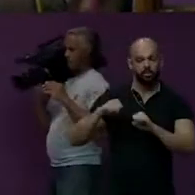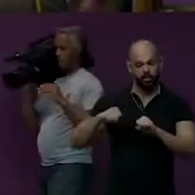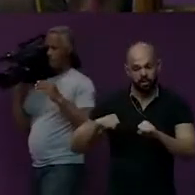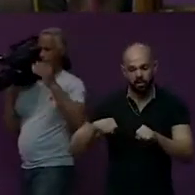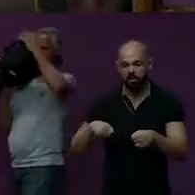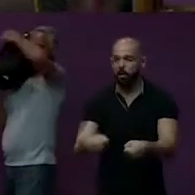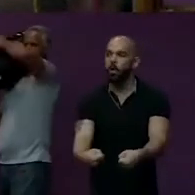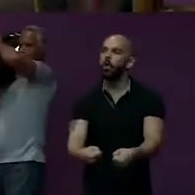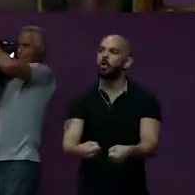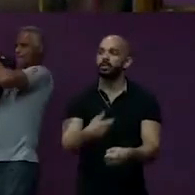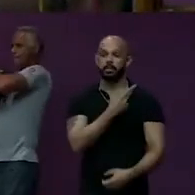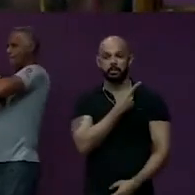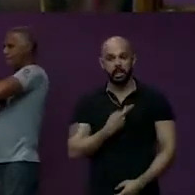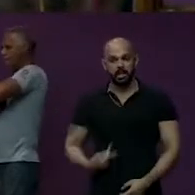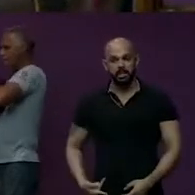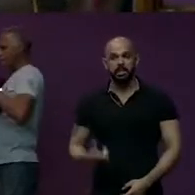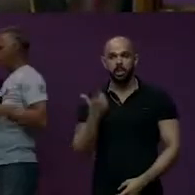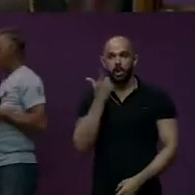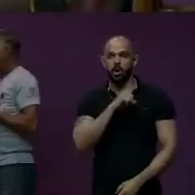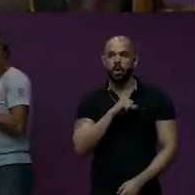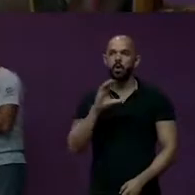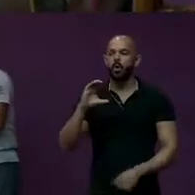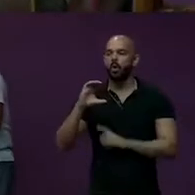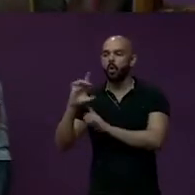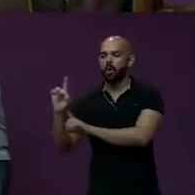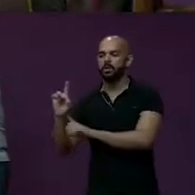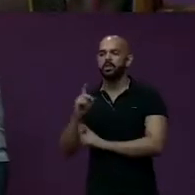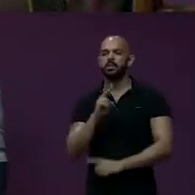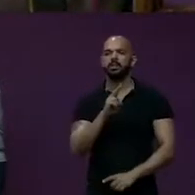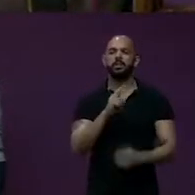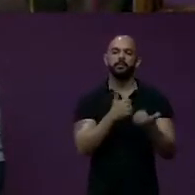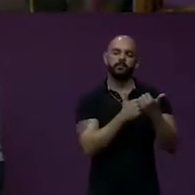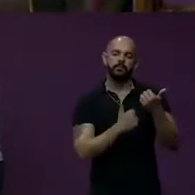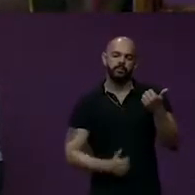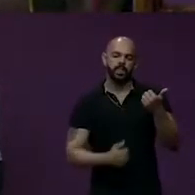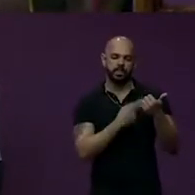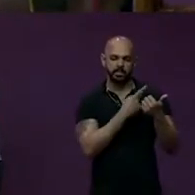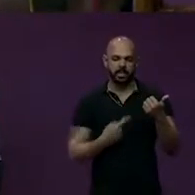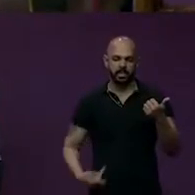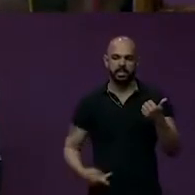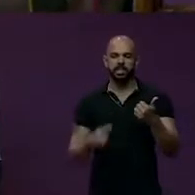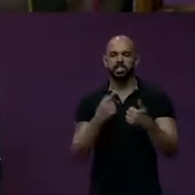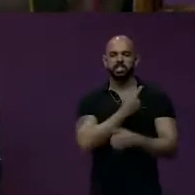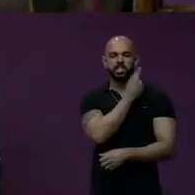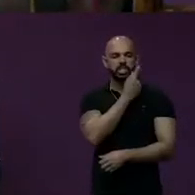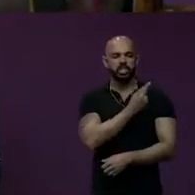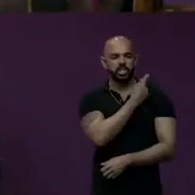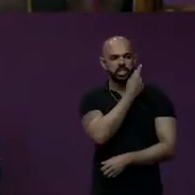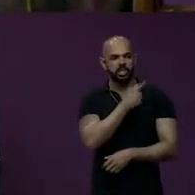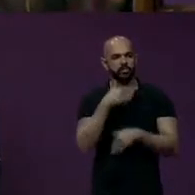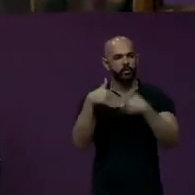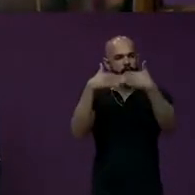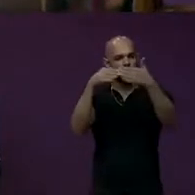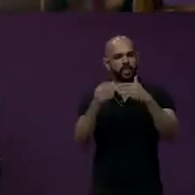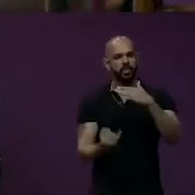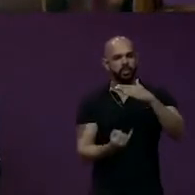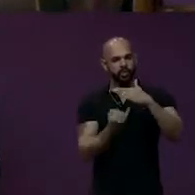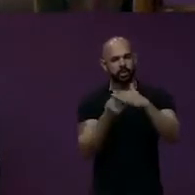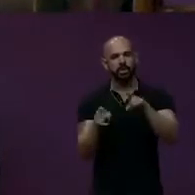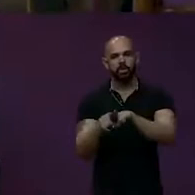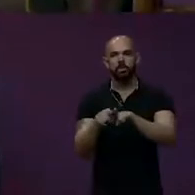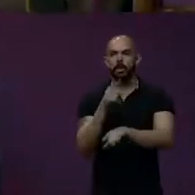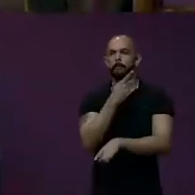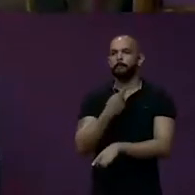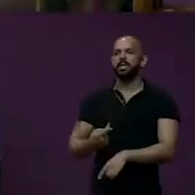grande assim, de presidência, coordenado pelo vice-presidente de gestão e desenvolvimento institucional, e, enfim, a